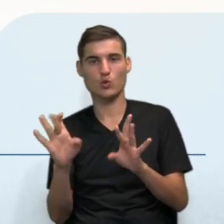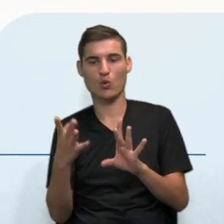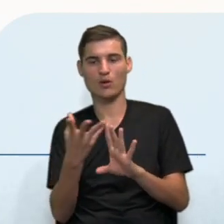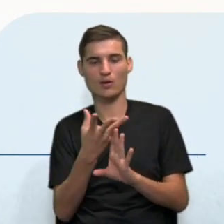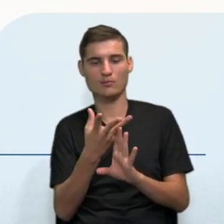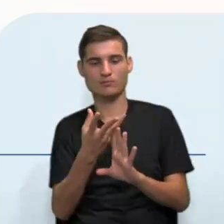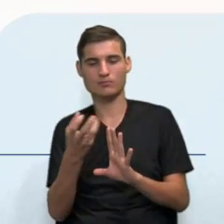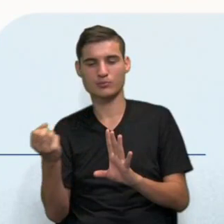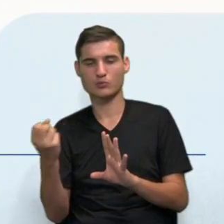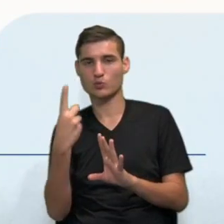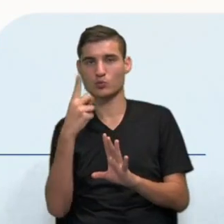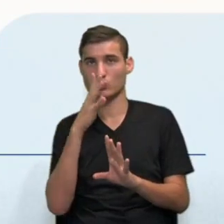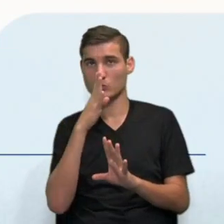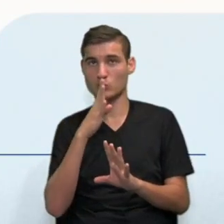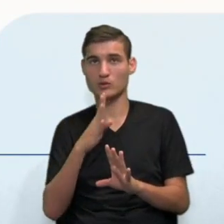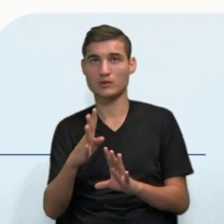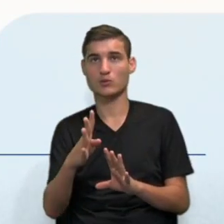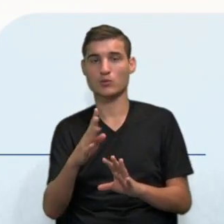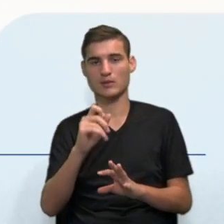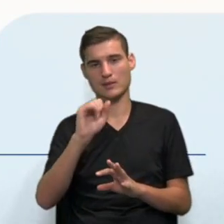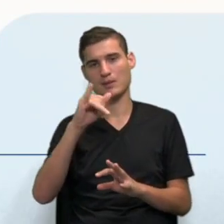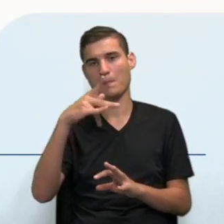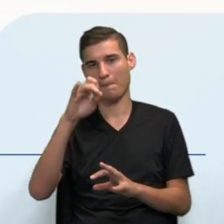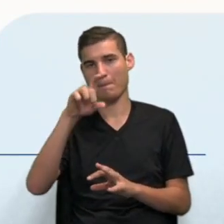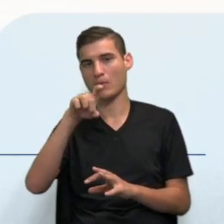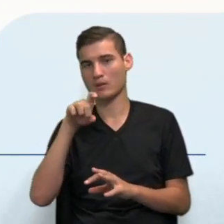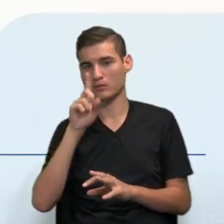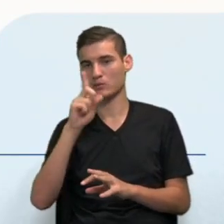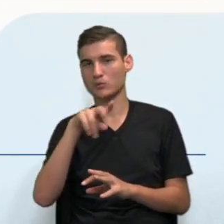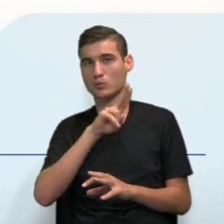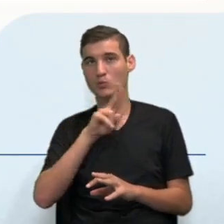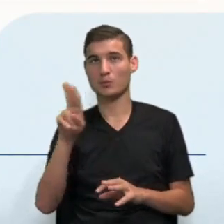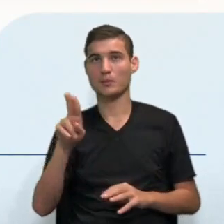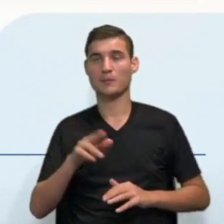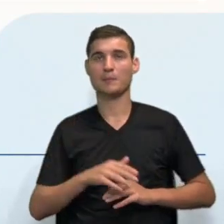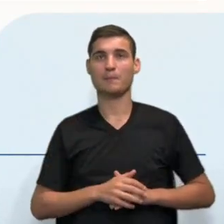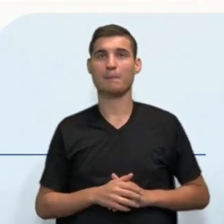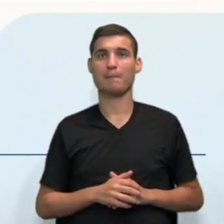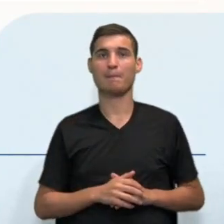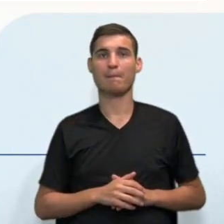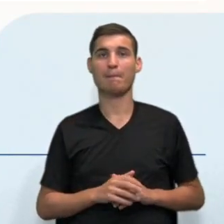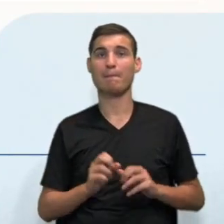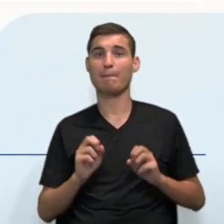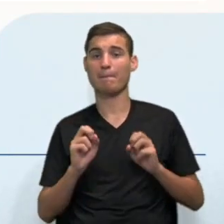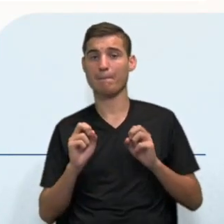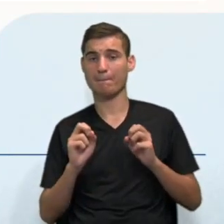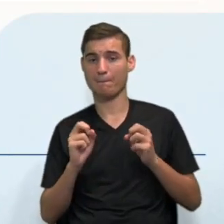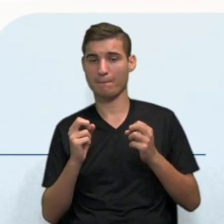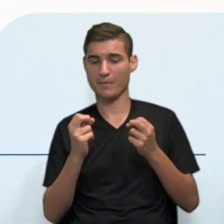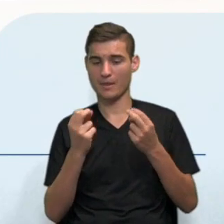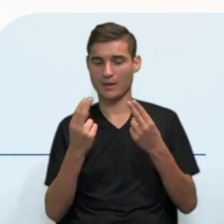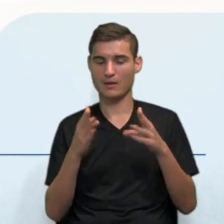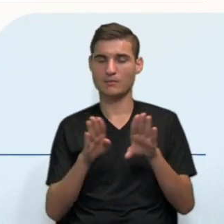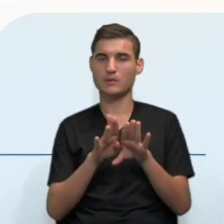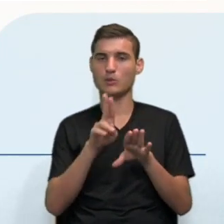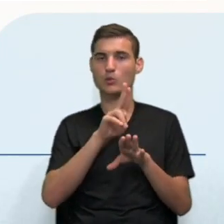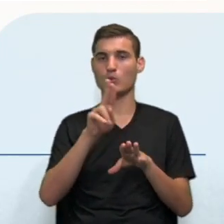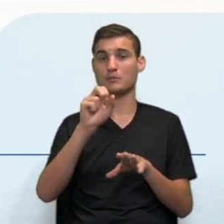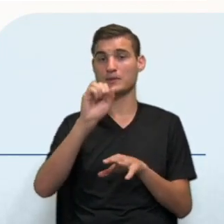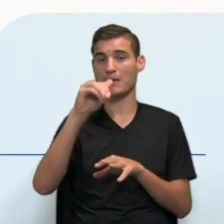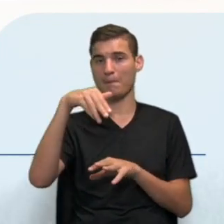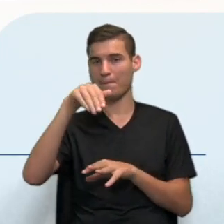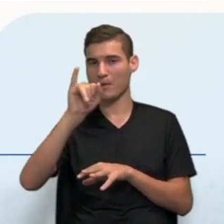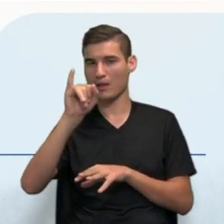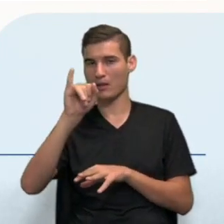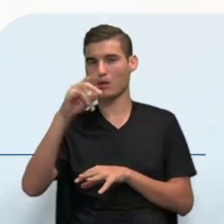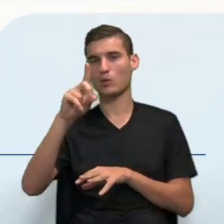somente unidirecional. Essa comunicação ela pode ser também chamada